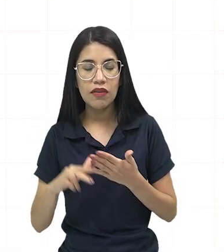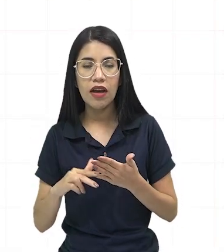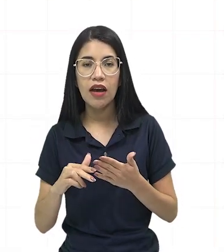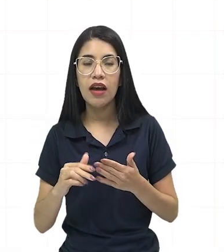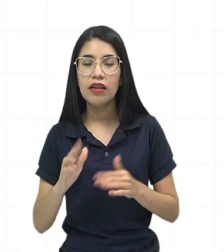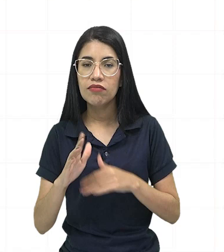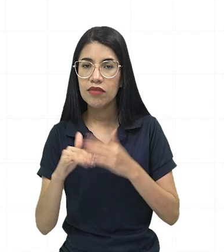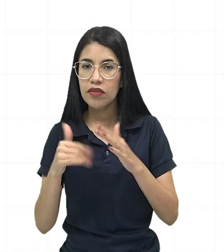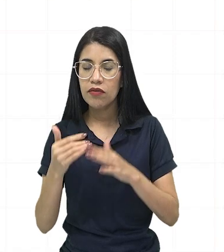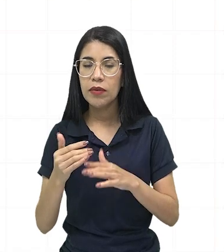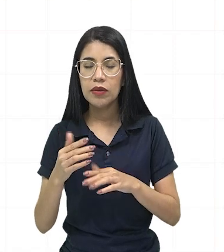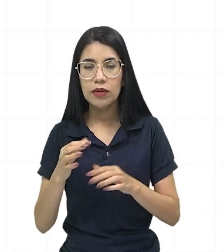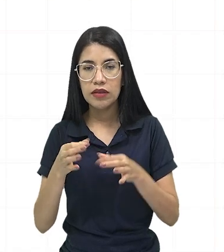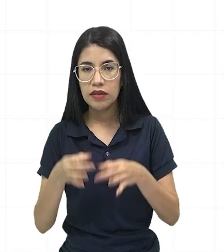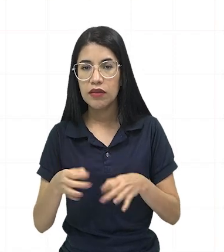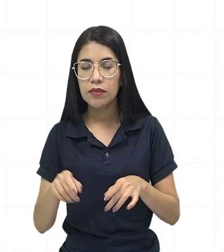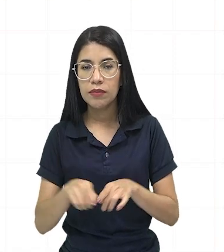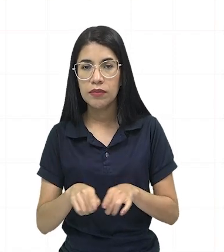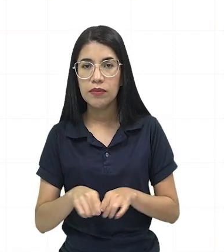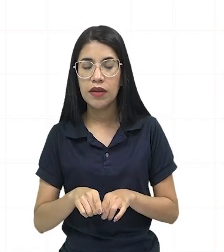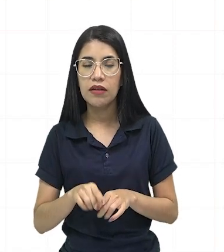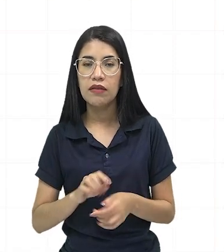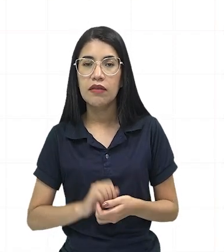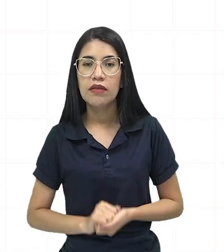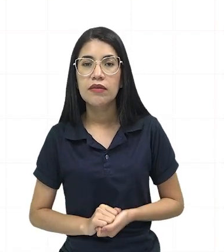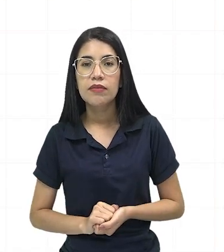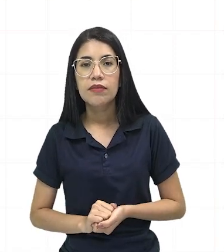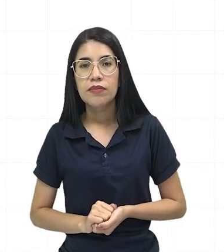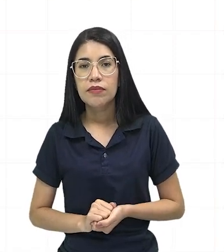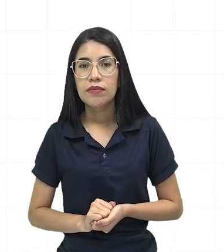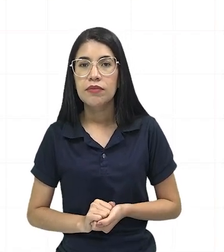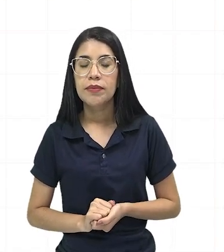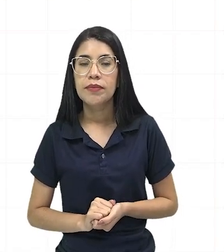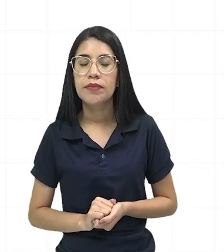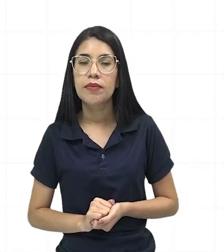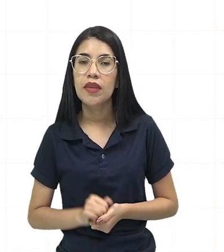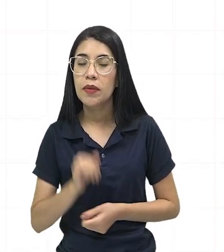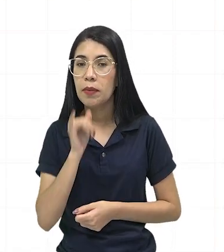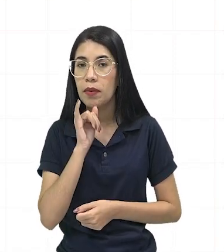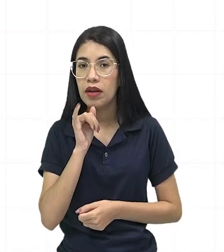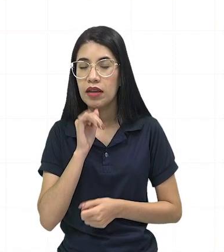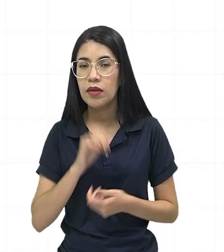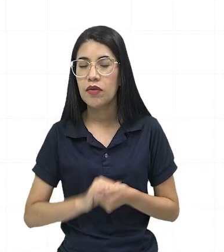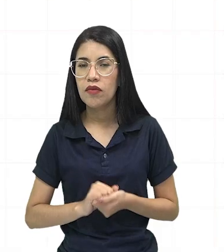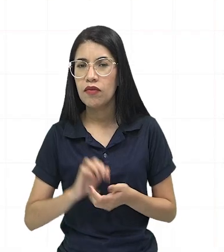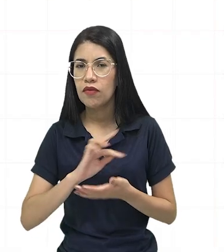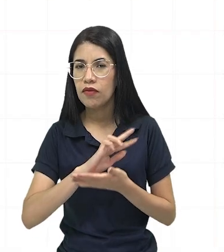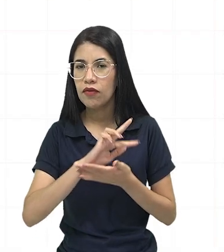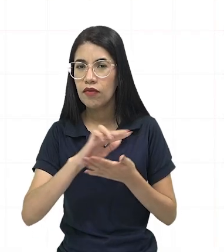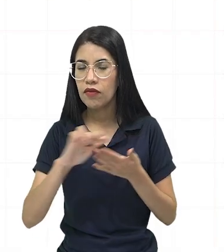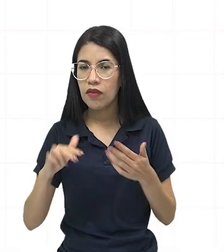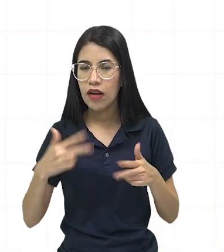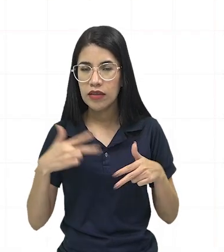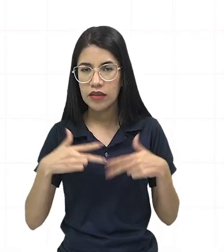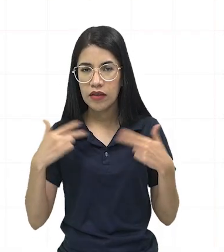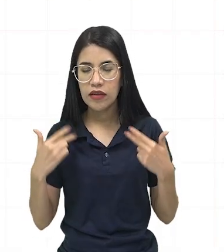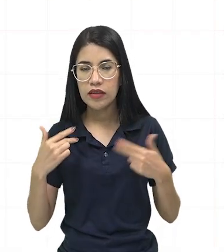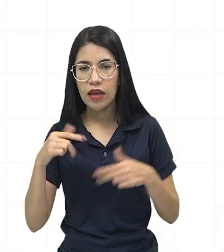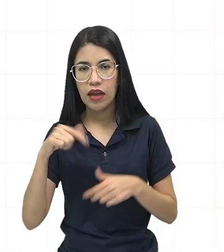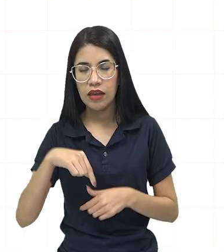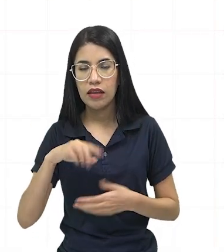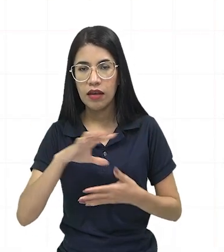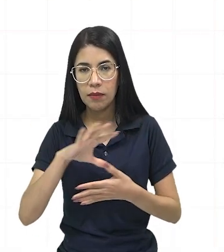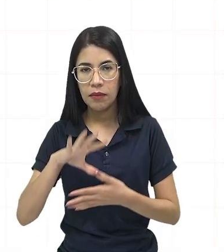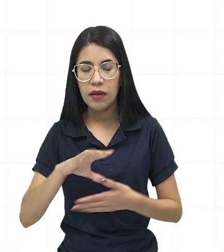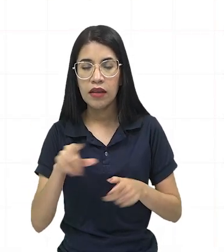extremamente desenvolvidas. Tá? Não só quando nos termos de falarmos, por exemplo, de astecas, maias e incas em outras regiões da América, como